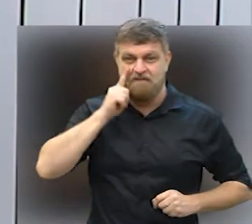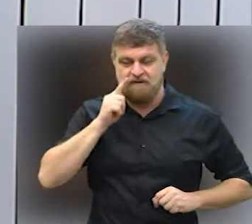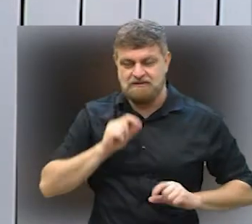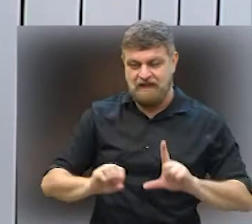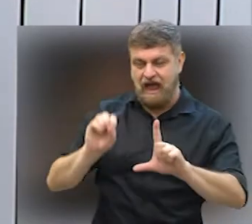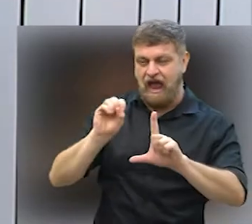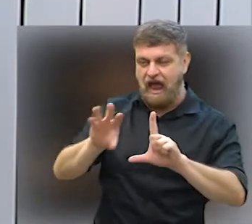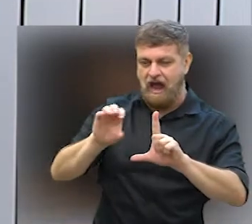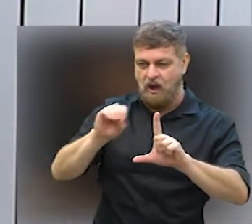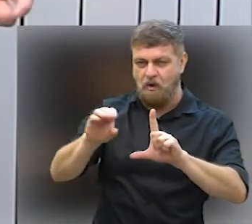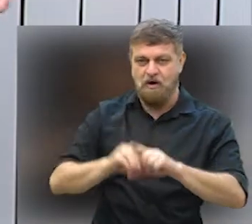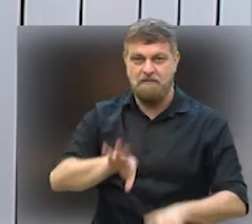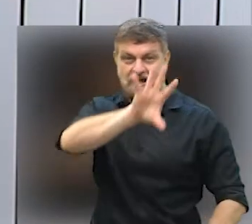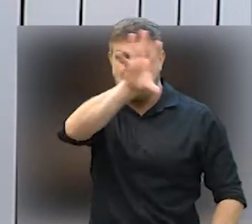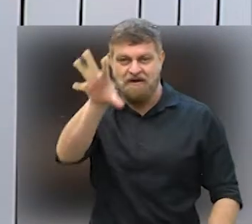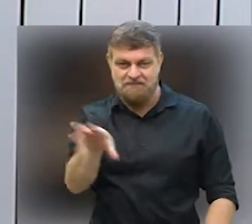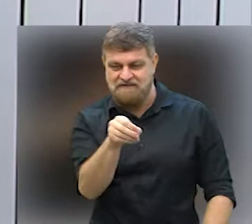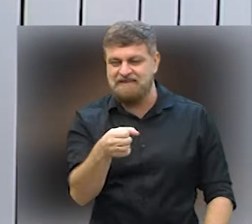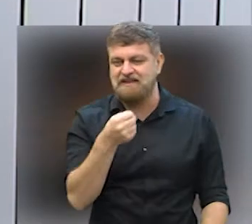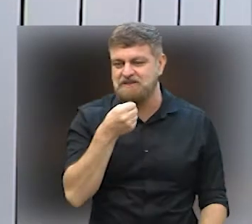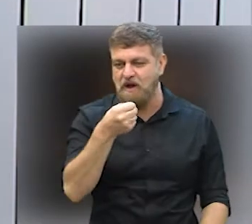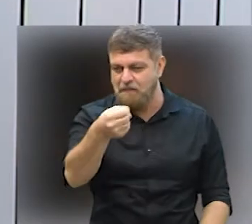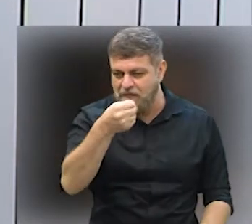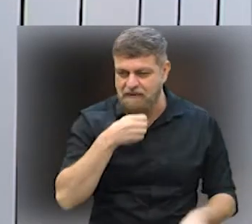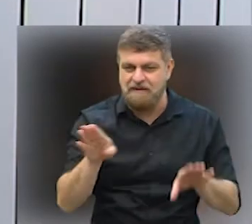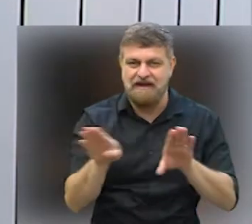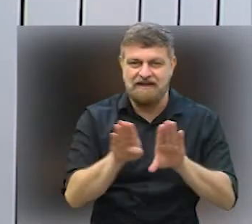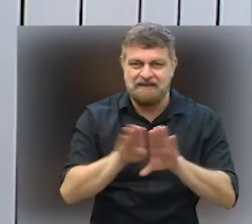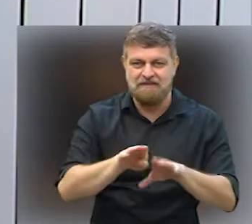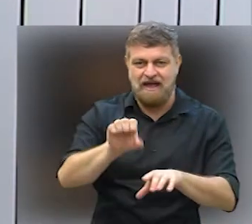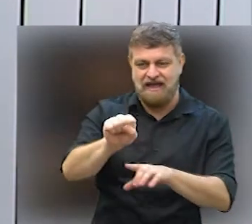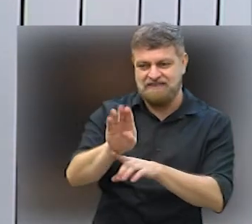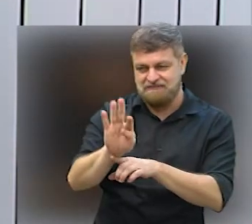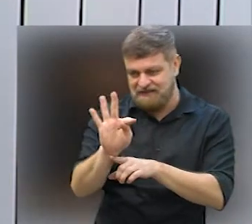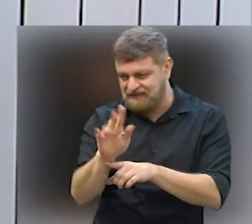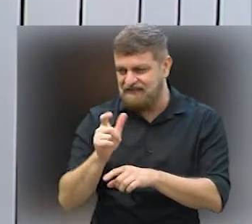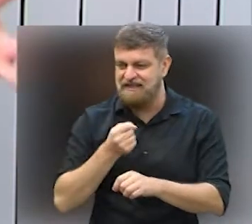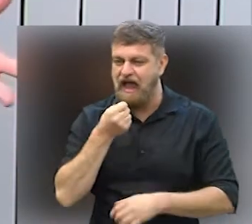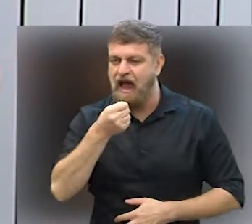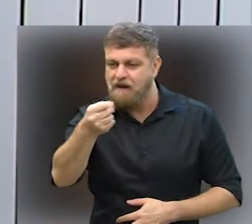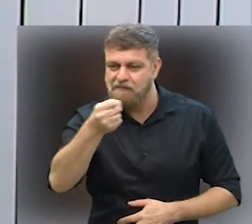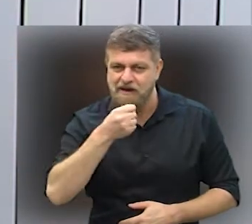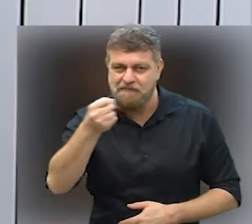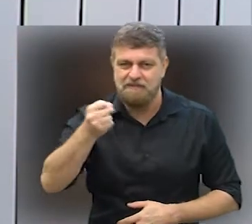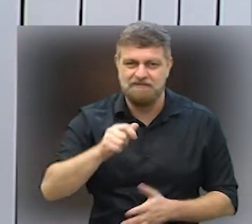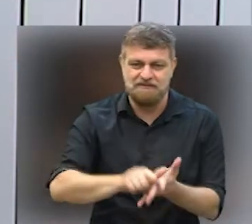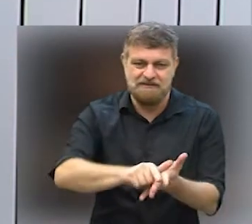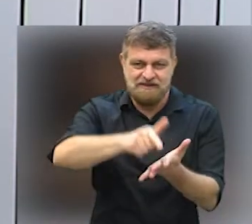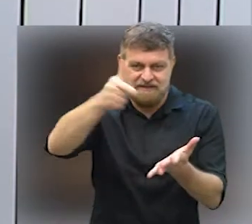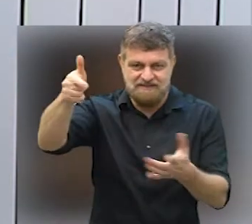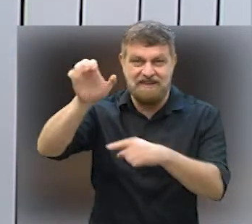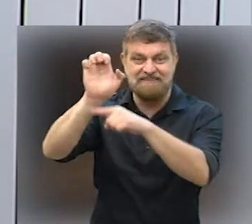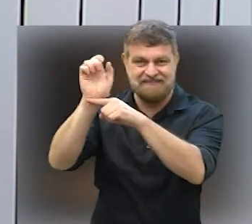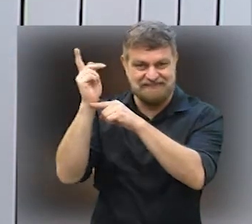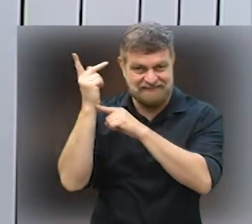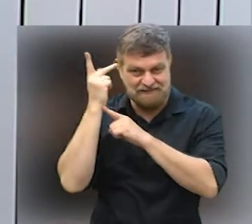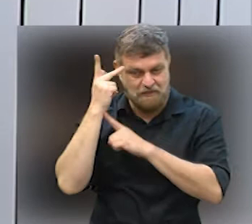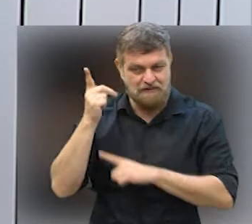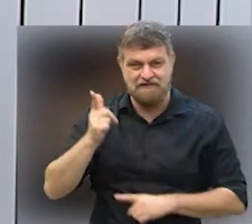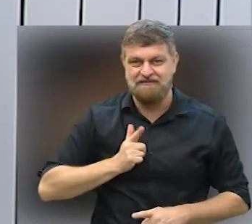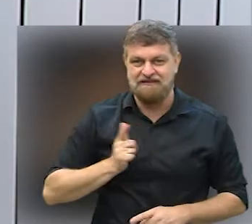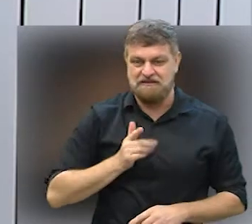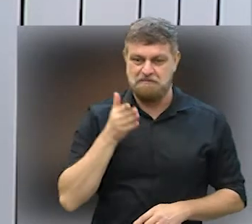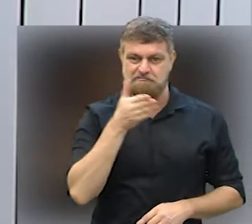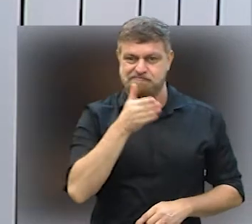Caldeirão do Hulk, fantástico na Rede Globo, programa no SBT, entrevista para o jornal Estado de São Paulo, está